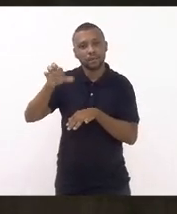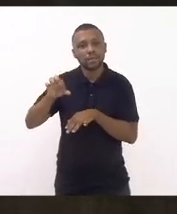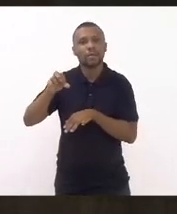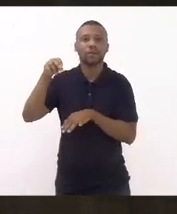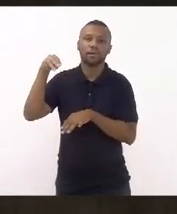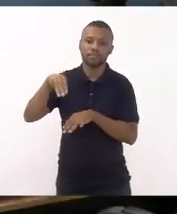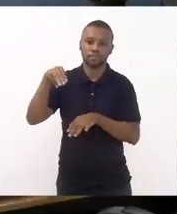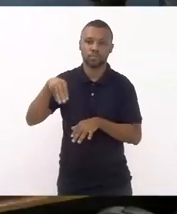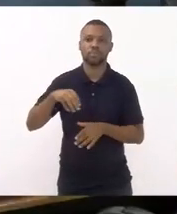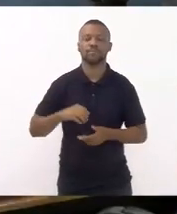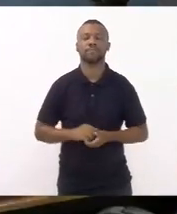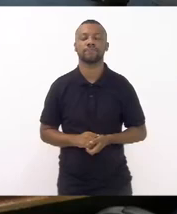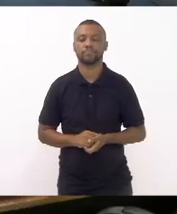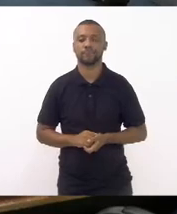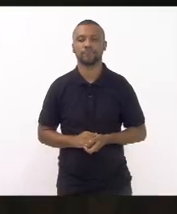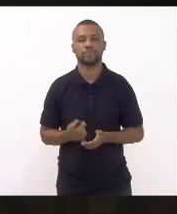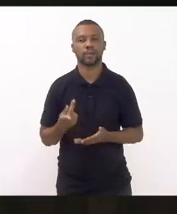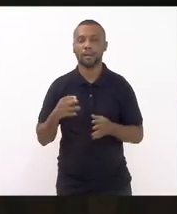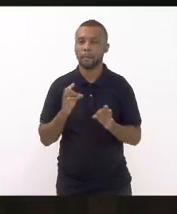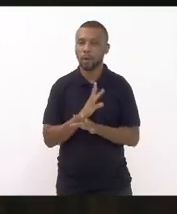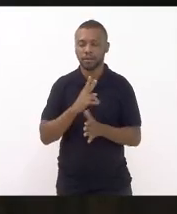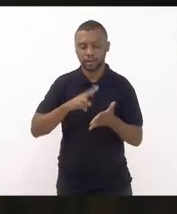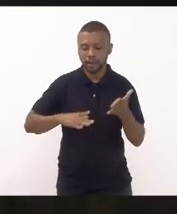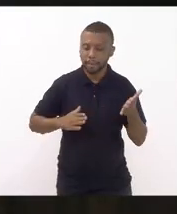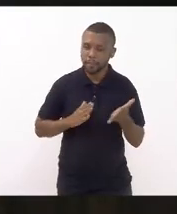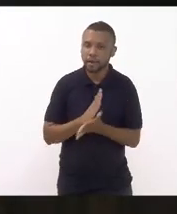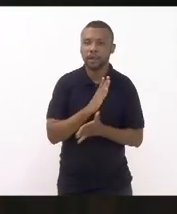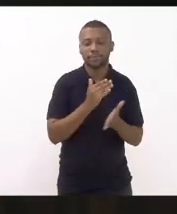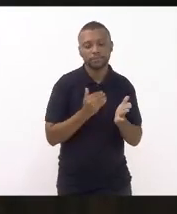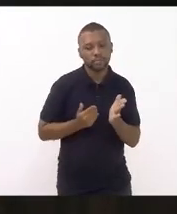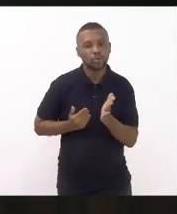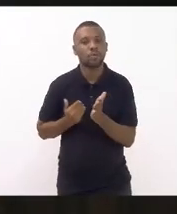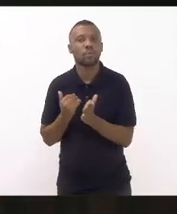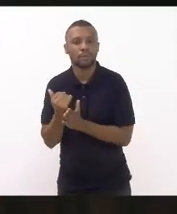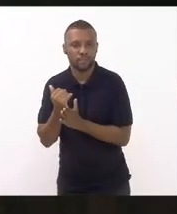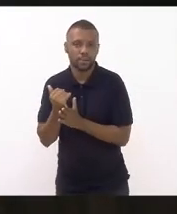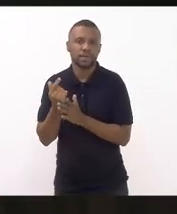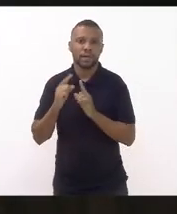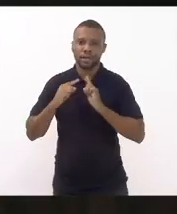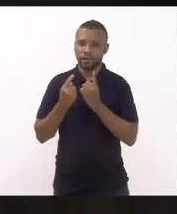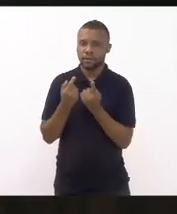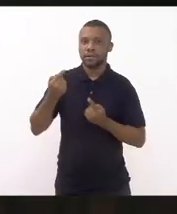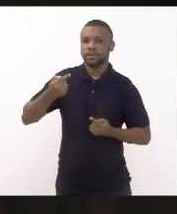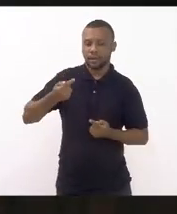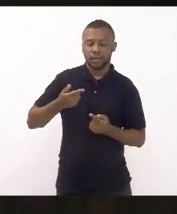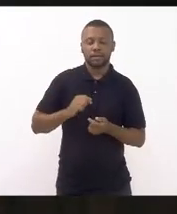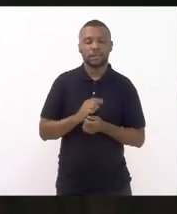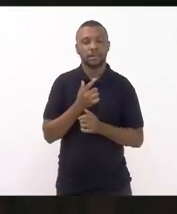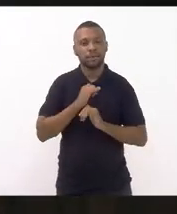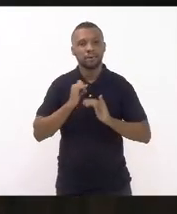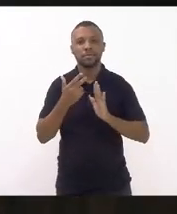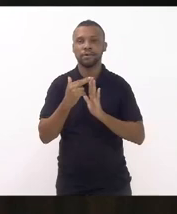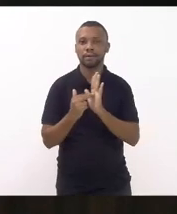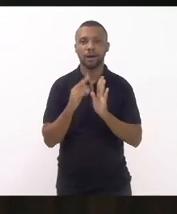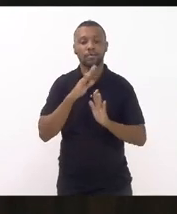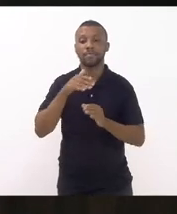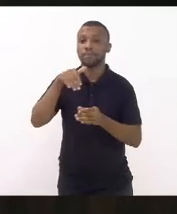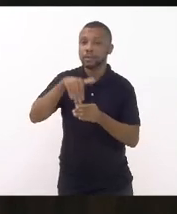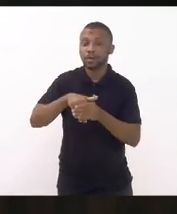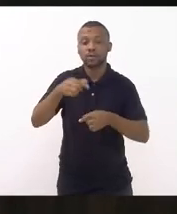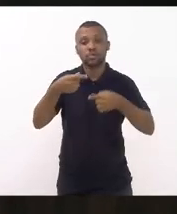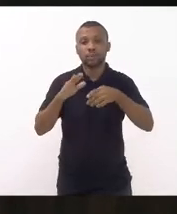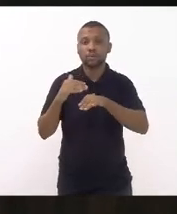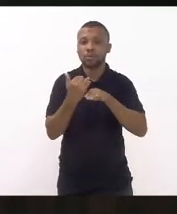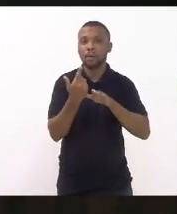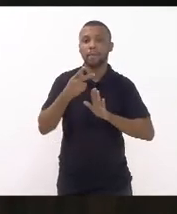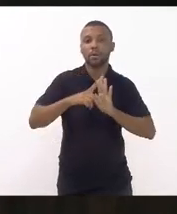17h19. Lida e aprovada a ata, passe a 7ª sessão extraordinária. Anuncio em regime de urgência e votação de discussão única, projeto